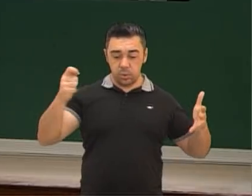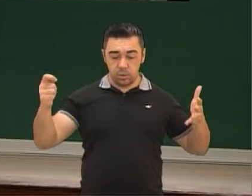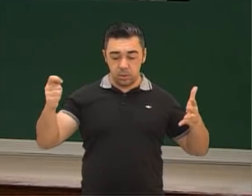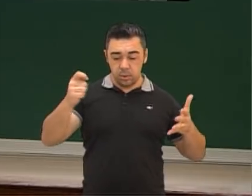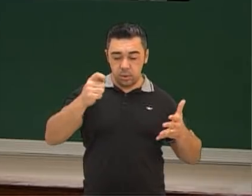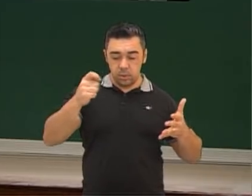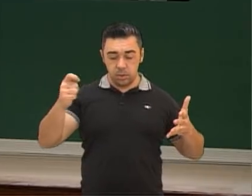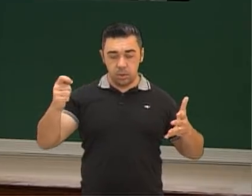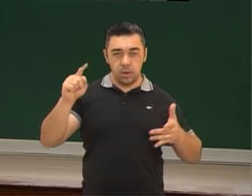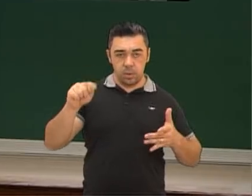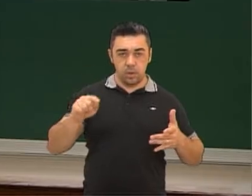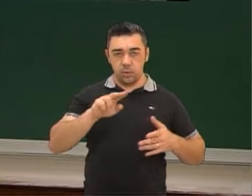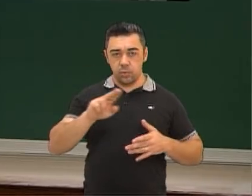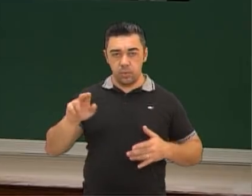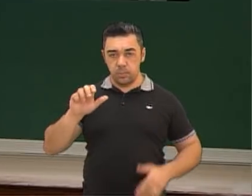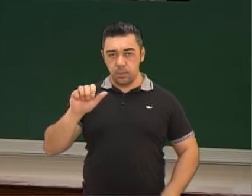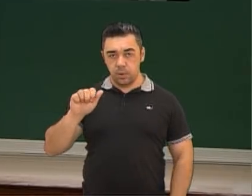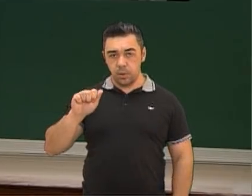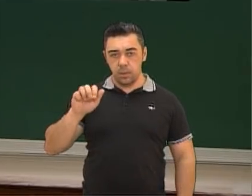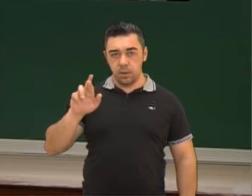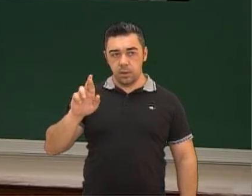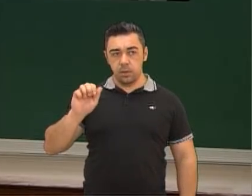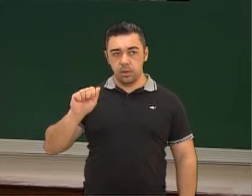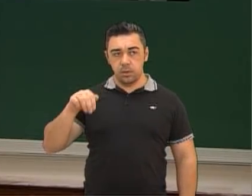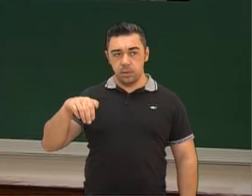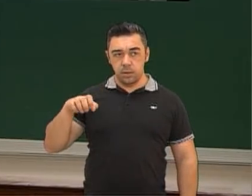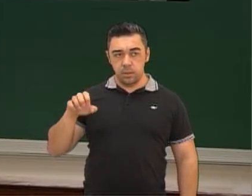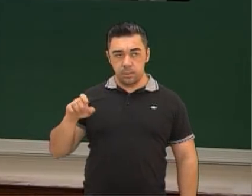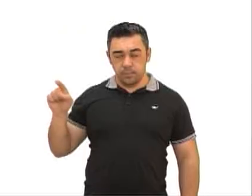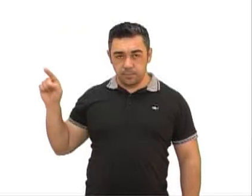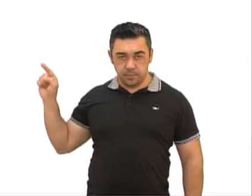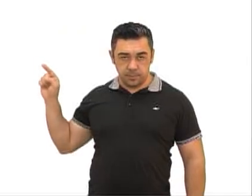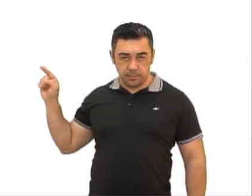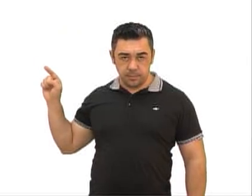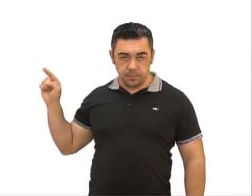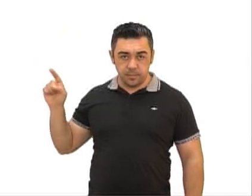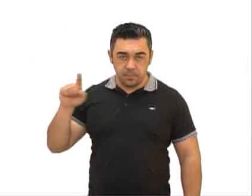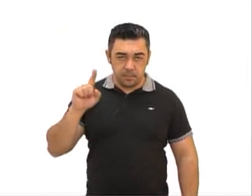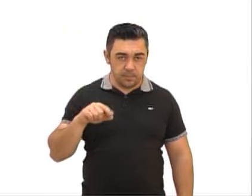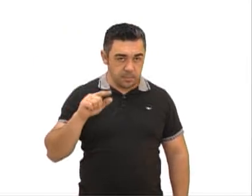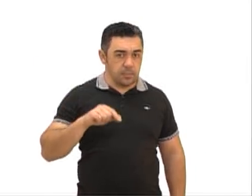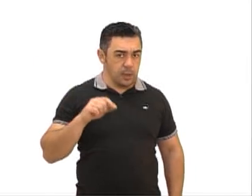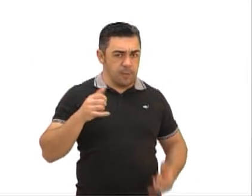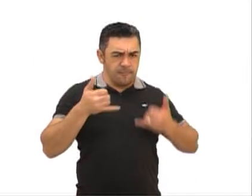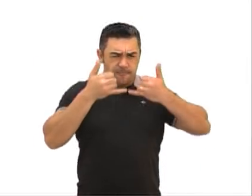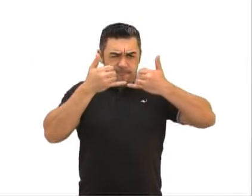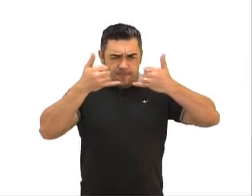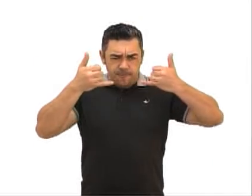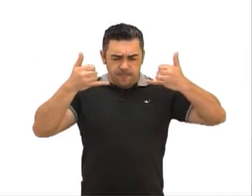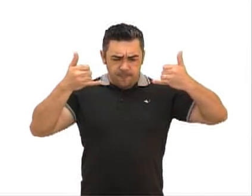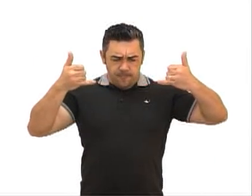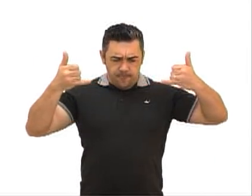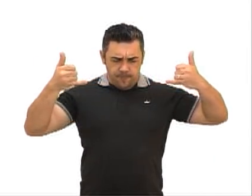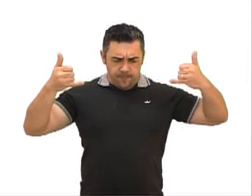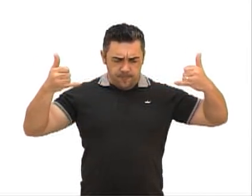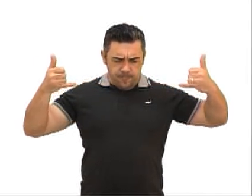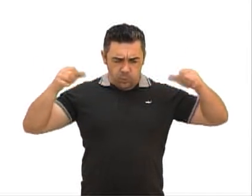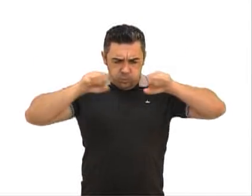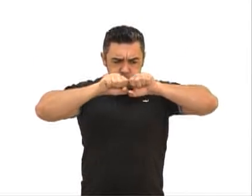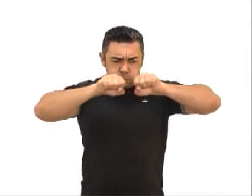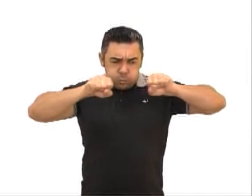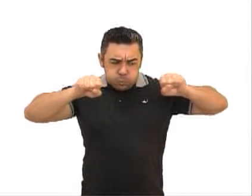de arame ou corda bamba. O arame fixo é bem esticado,